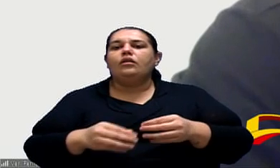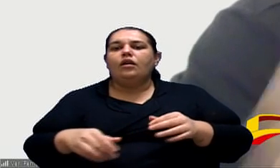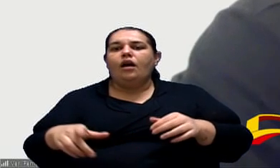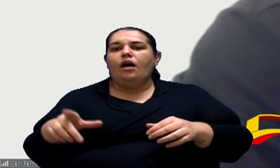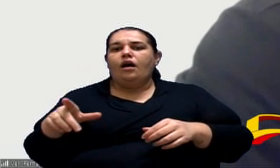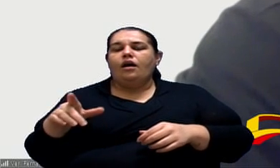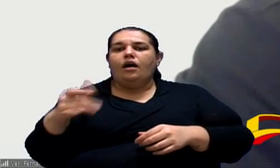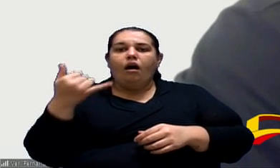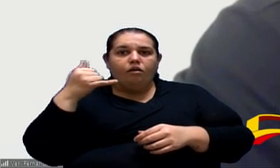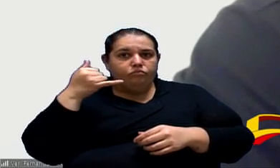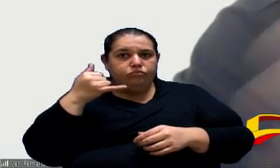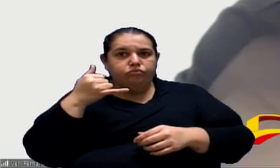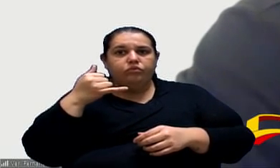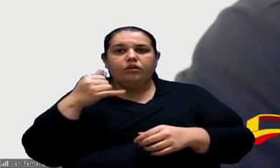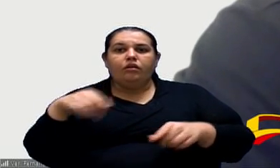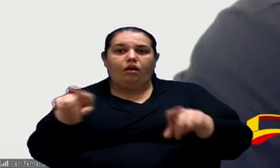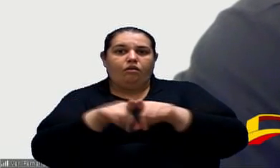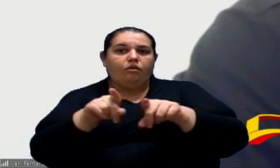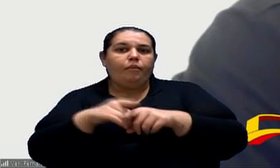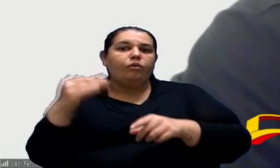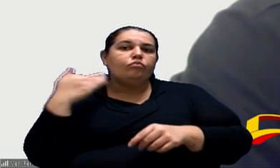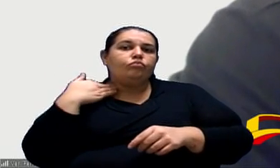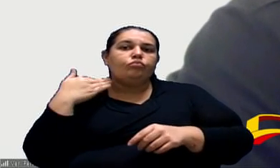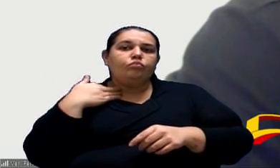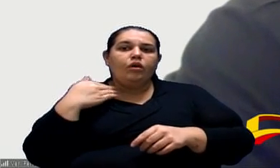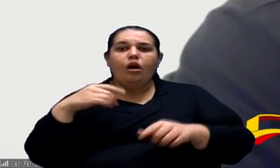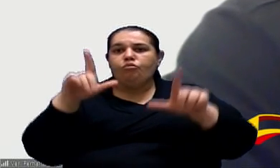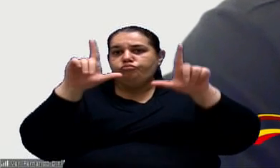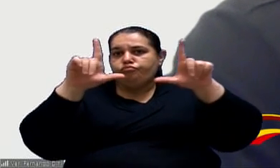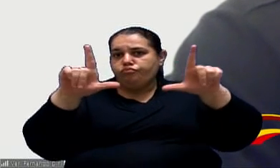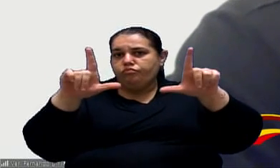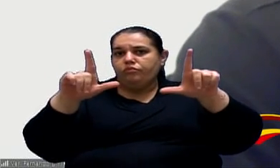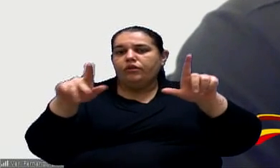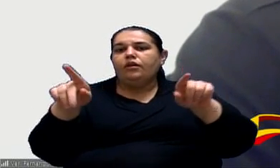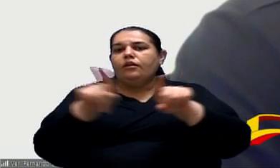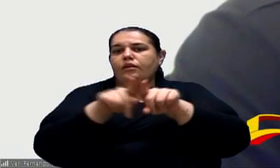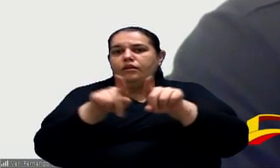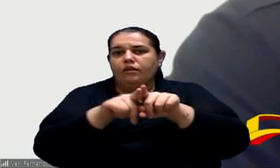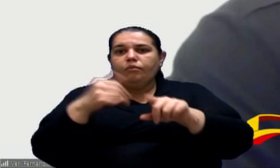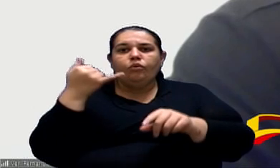disposição. E, mais ainda, que